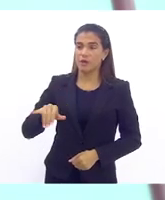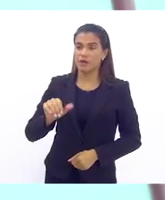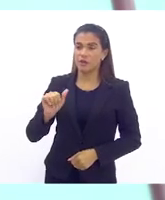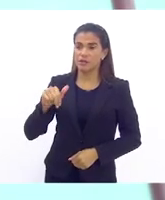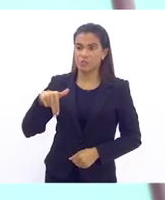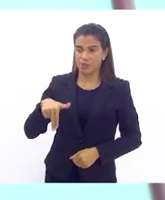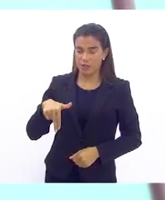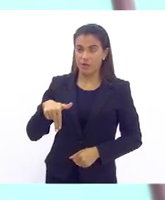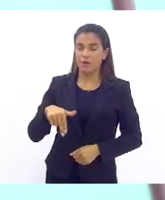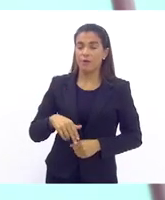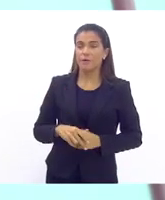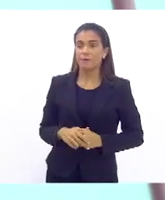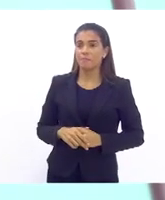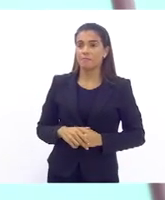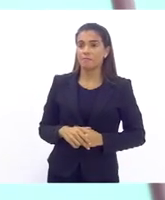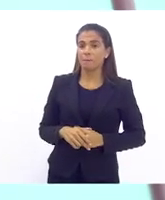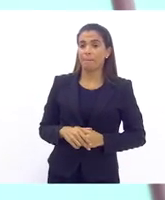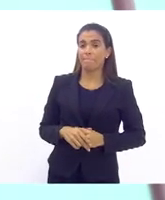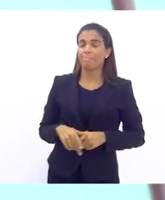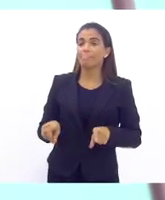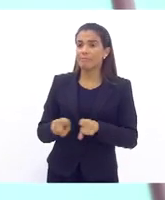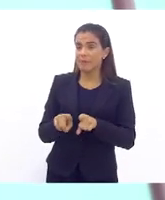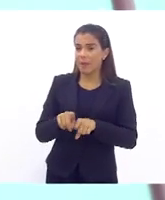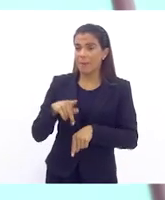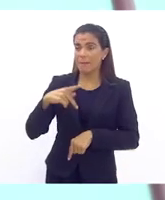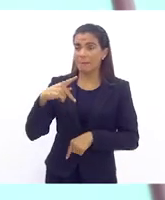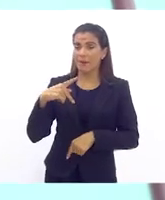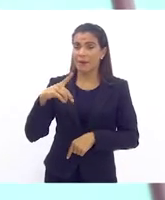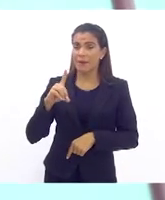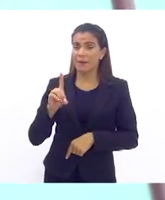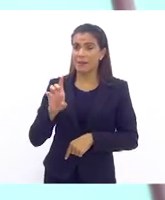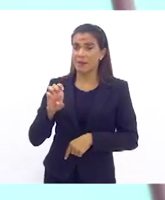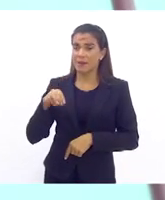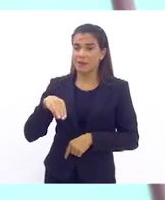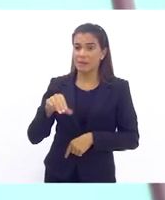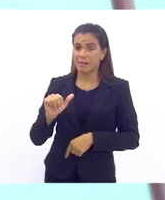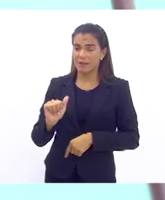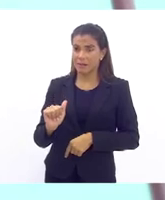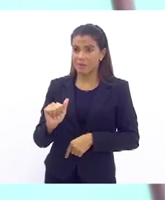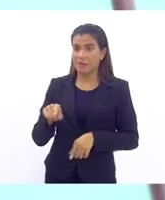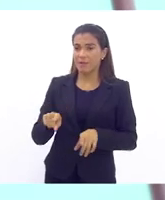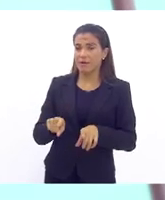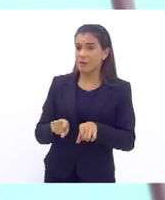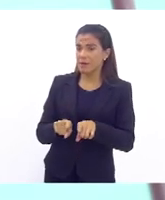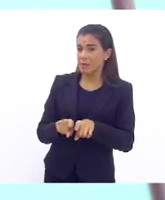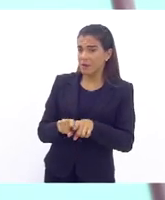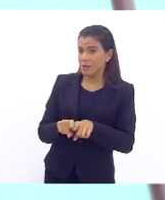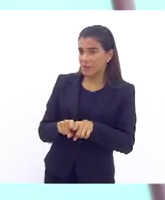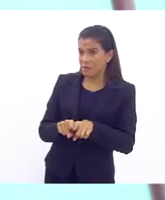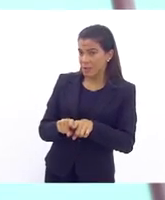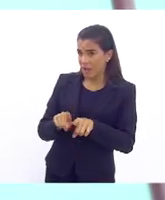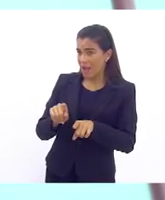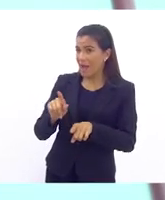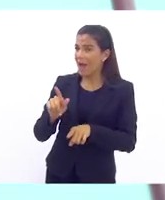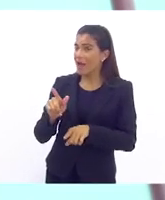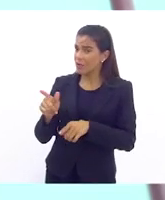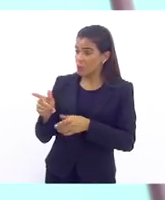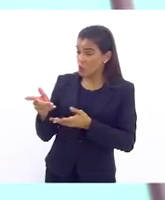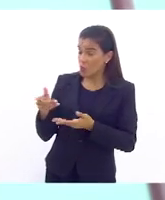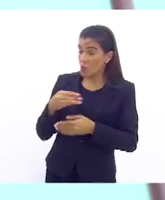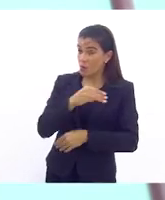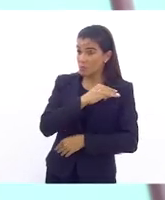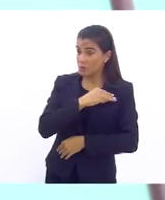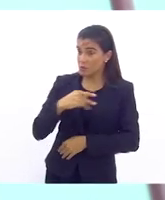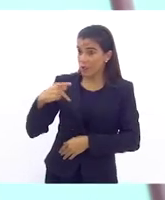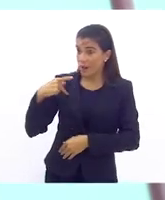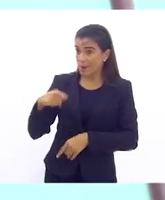Sefaz apdema agora com a entrada do Ministério Público